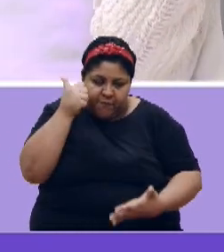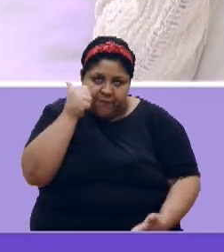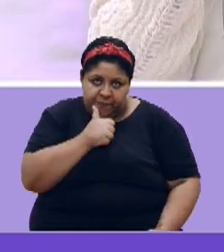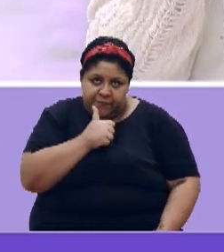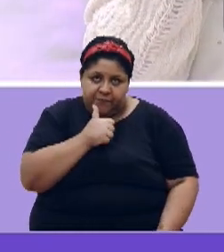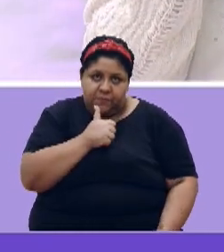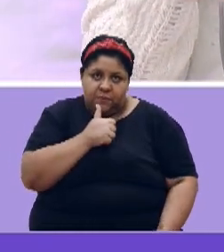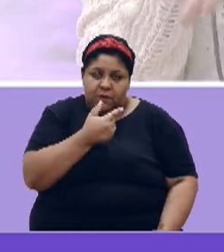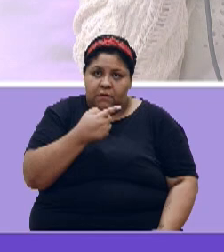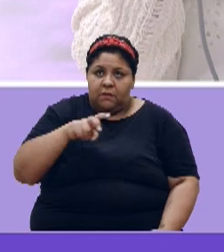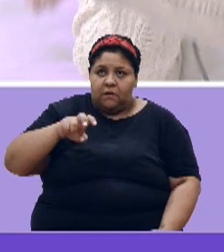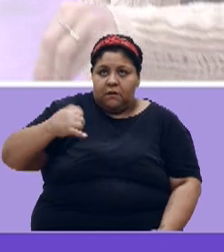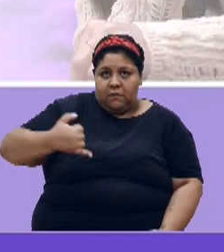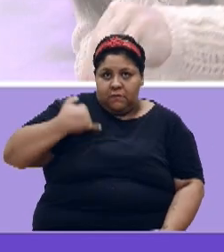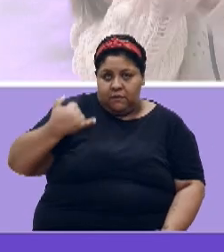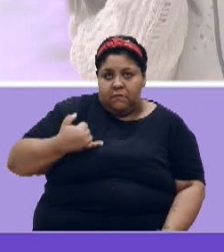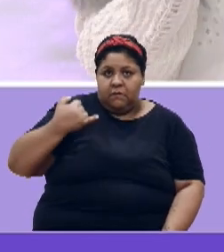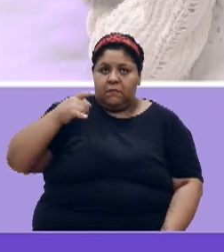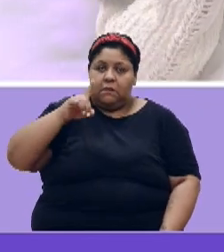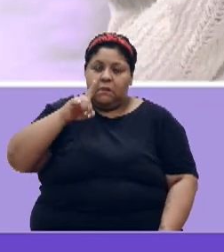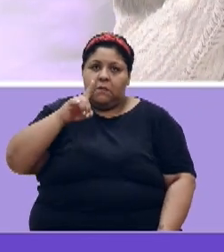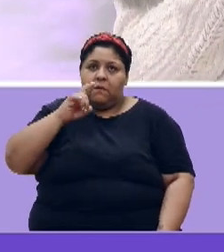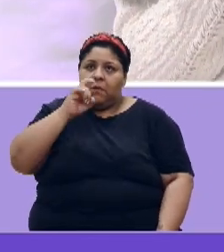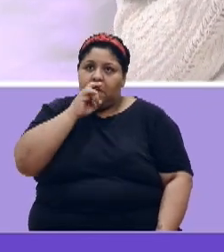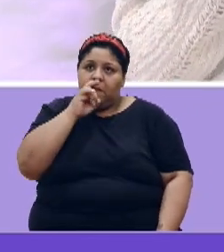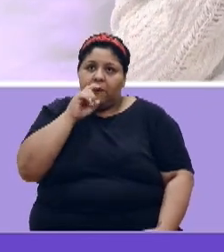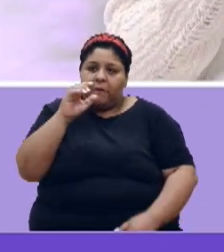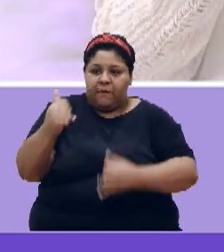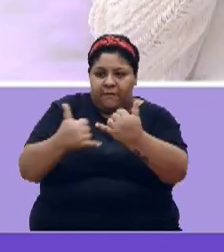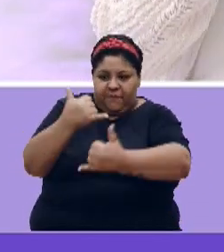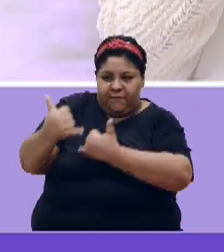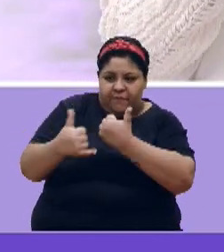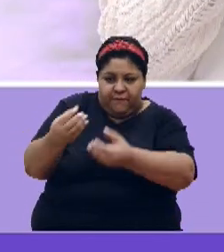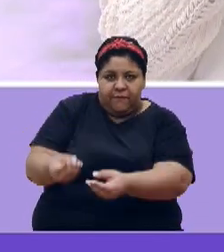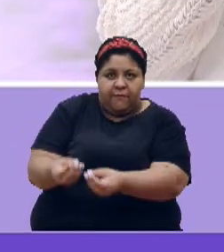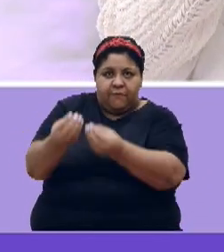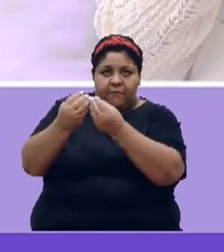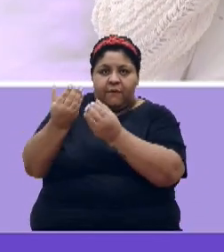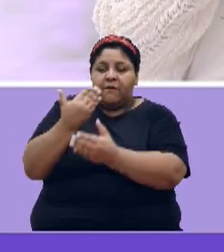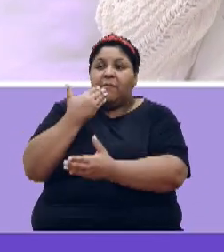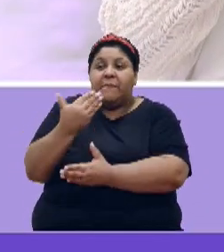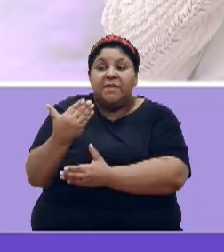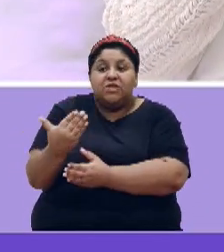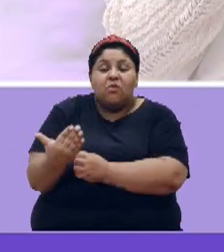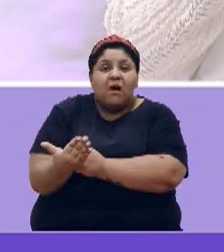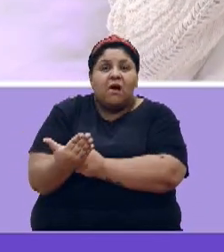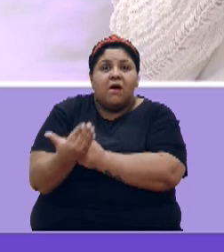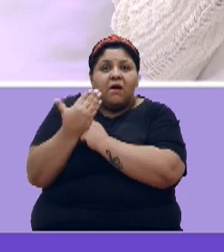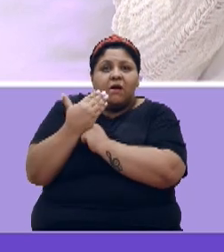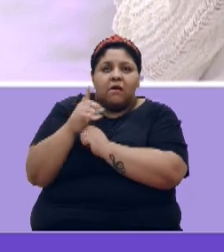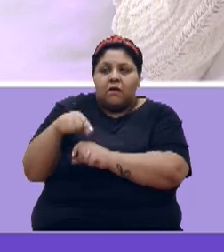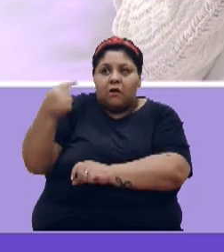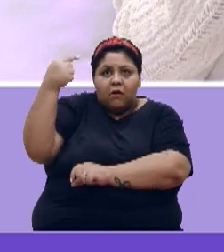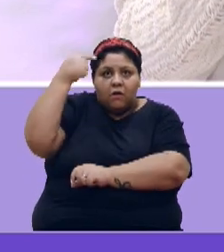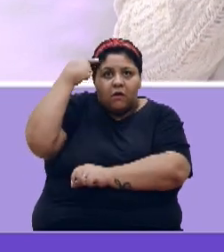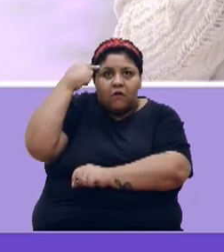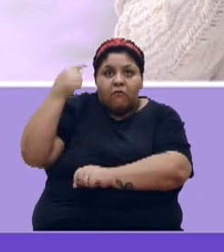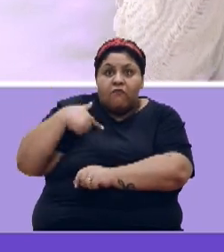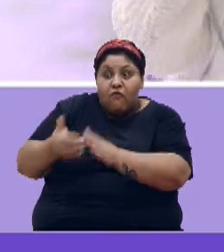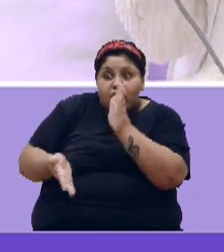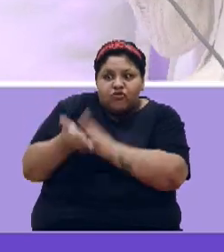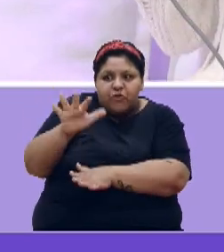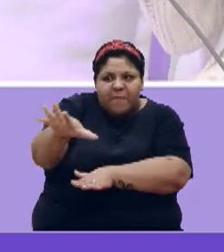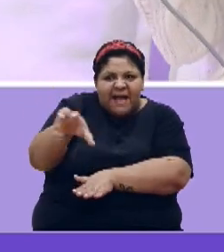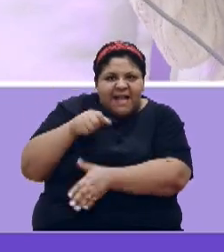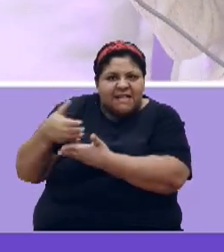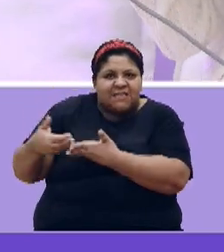menina de 15 anos, aquela mãe que estava pegando os brinquedos da doação, e ela me pediu ajuda. Passou na minha cabeça, vou fugir com esse